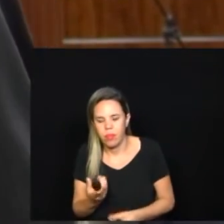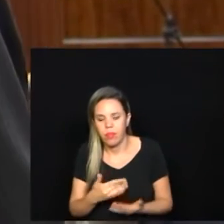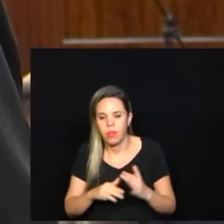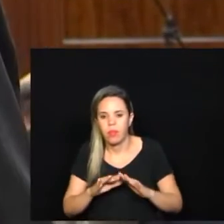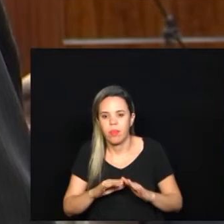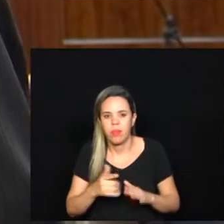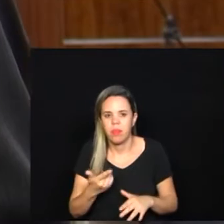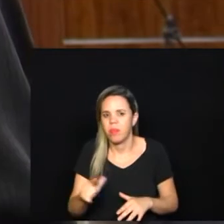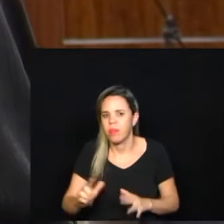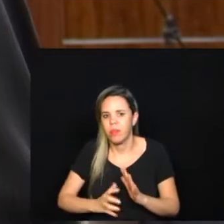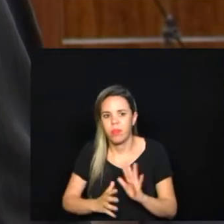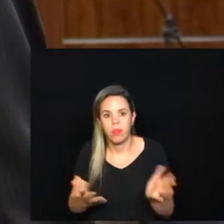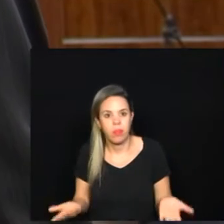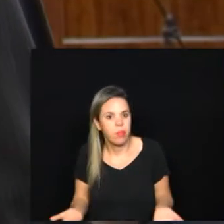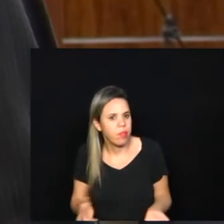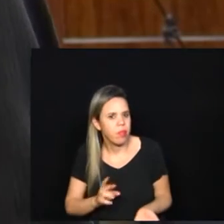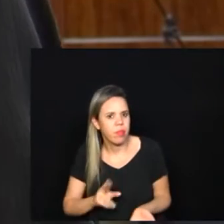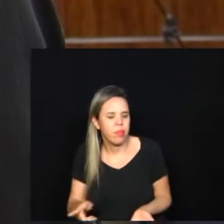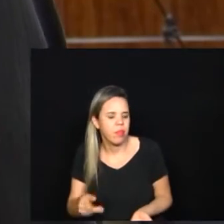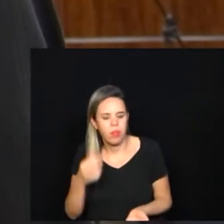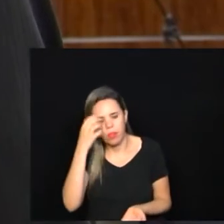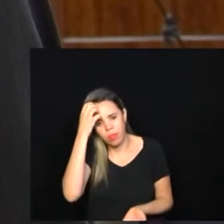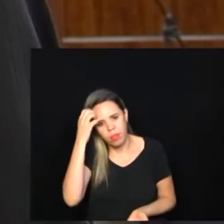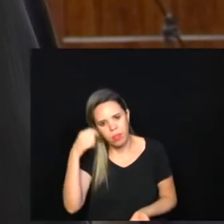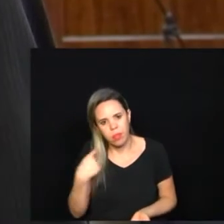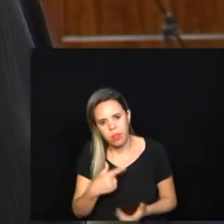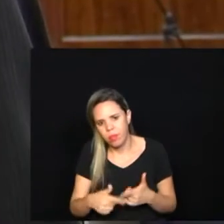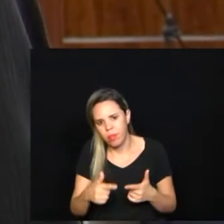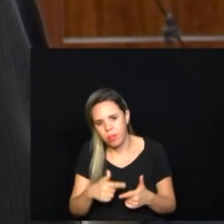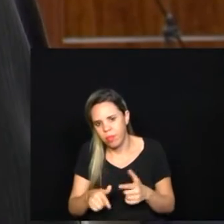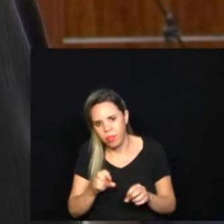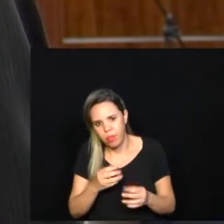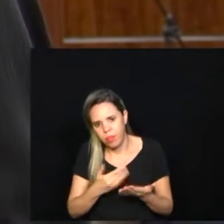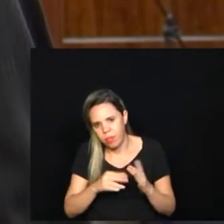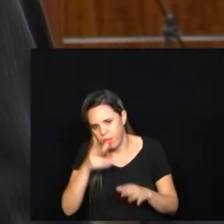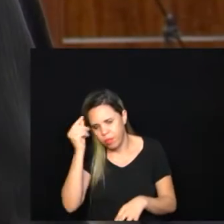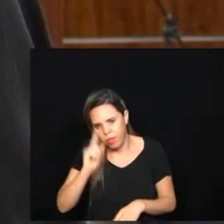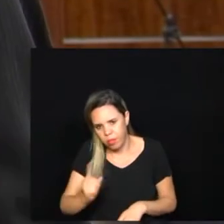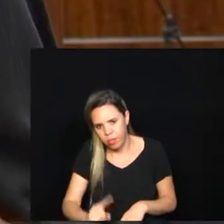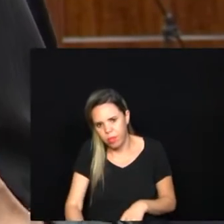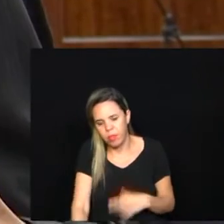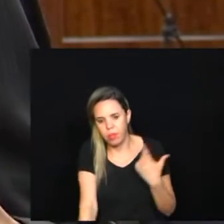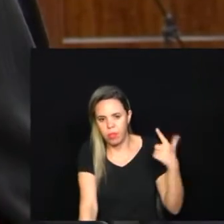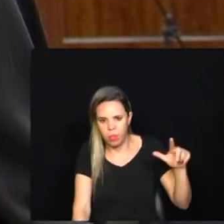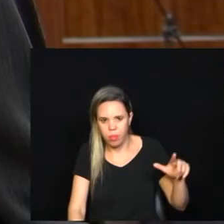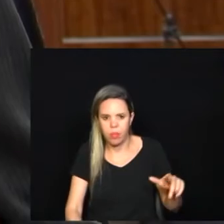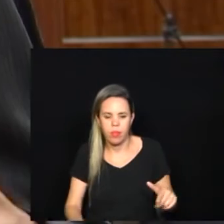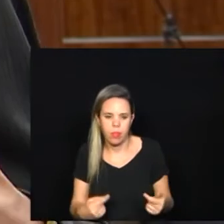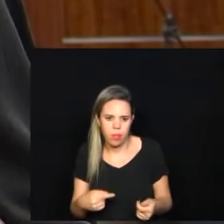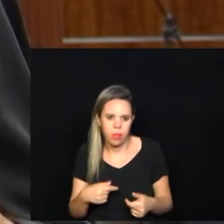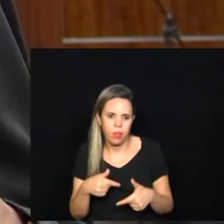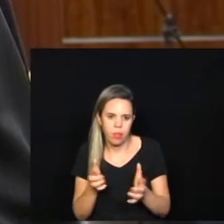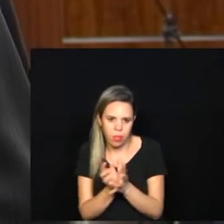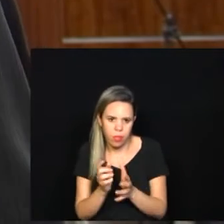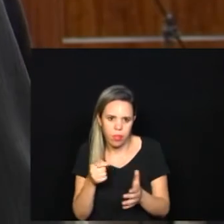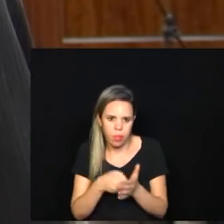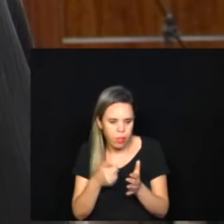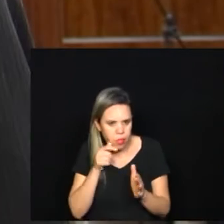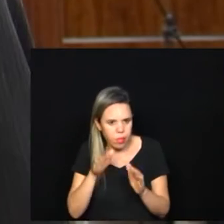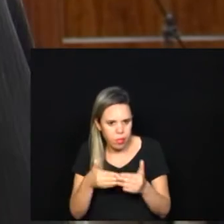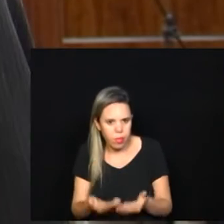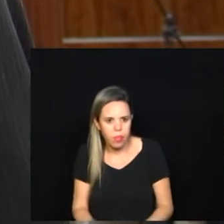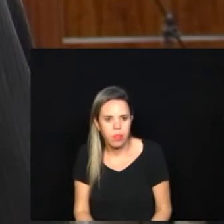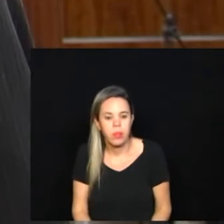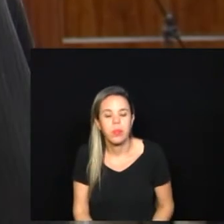sem partido. Não são esses os problemas da escola pública, são outros e essa frente vai estar concentrada